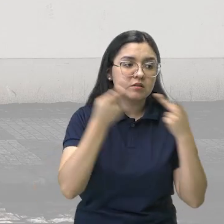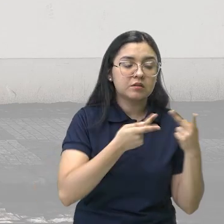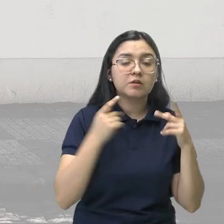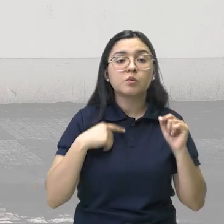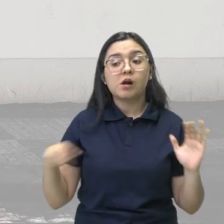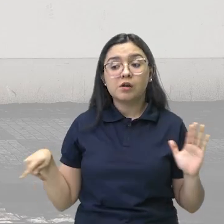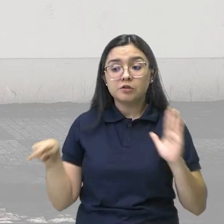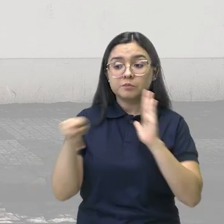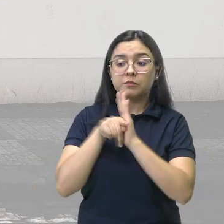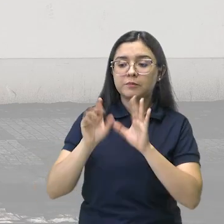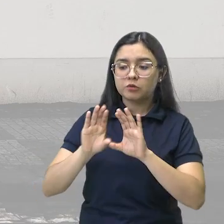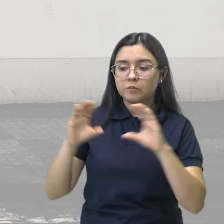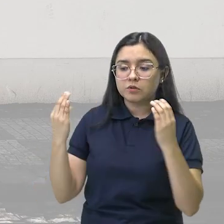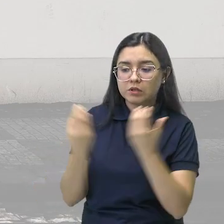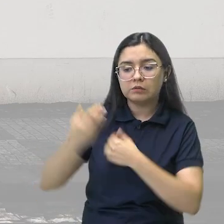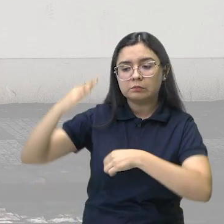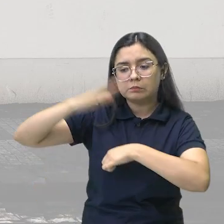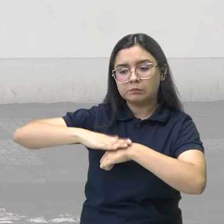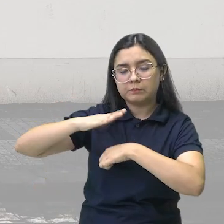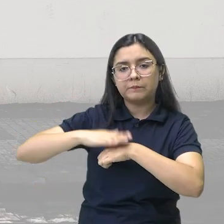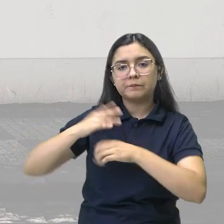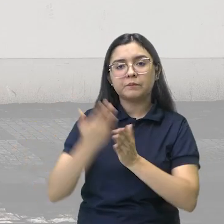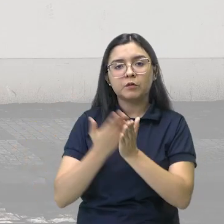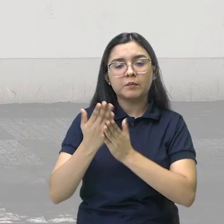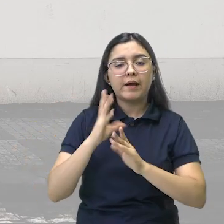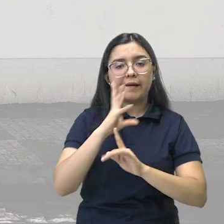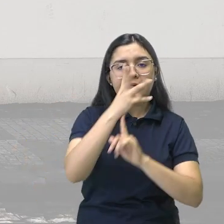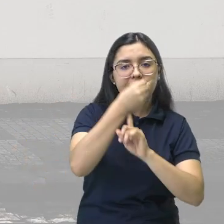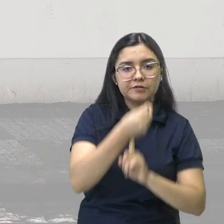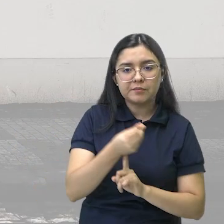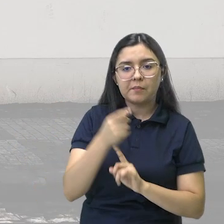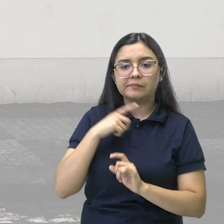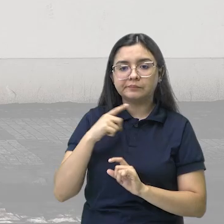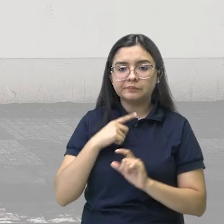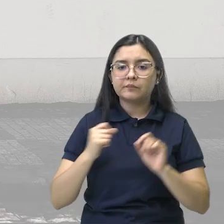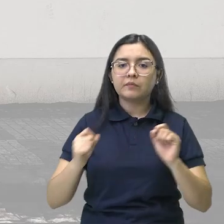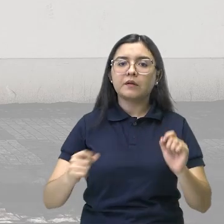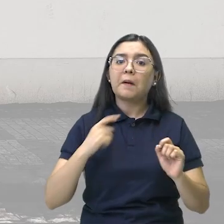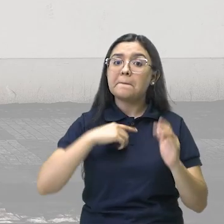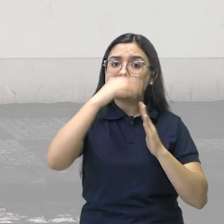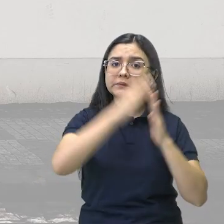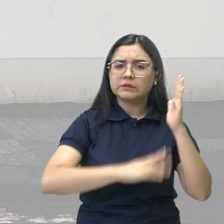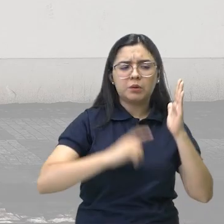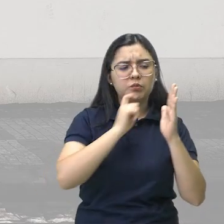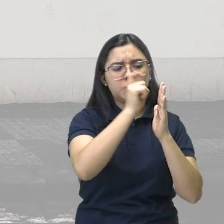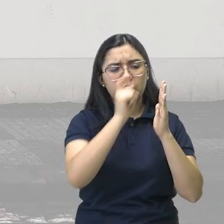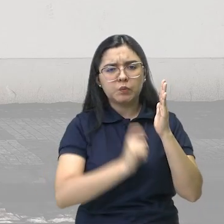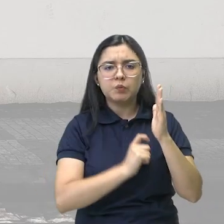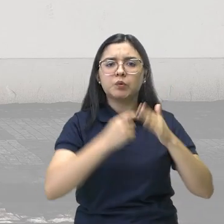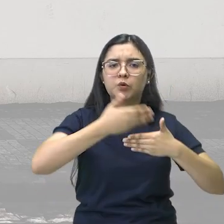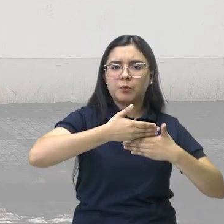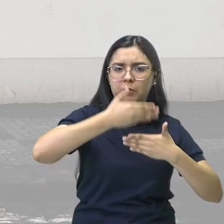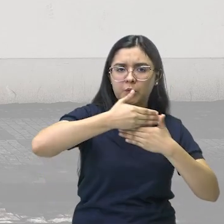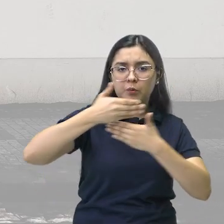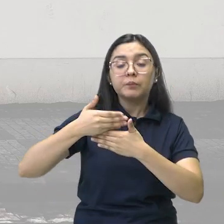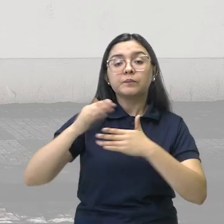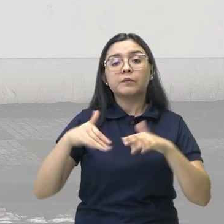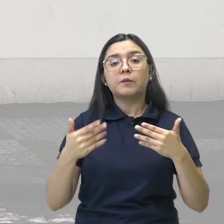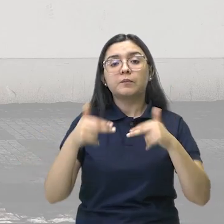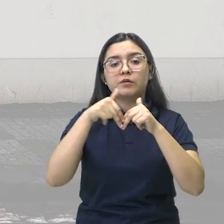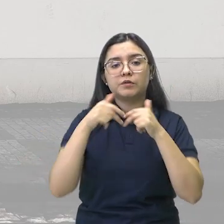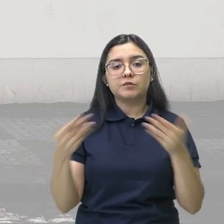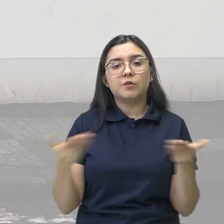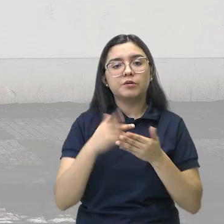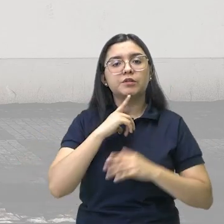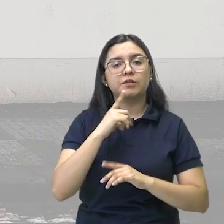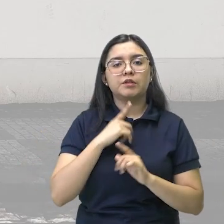as próprias comunidades começaram a levar a arte para os muros da cidade. Então, por isso que nós